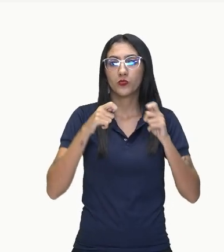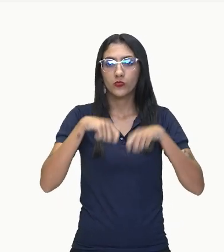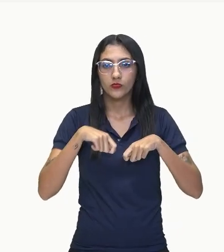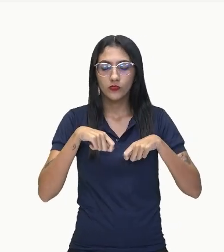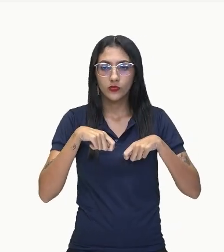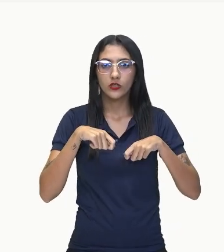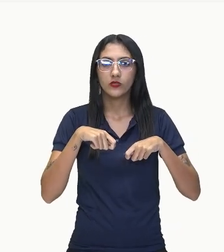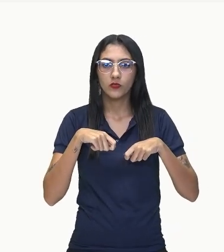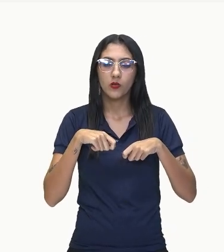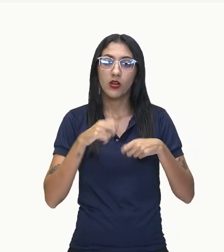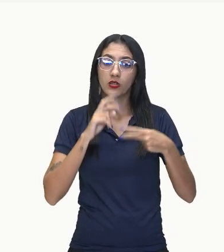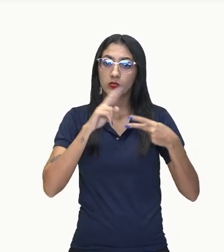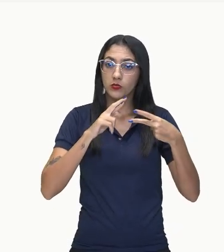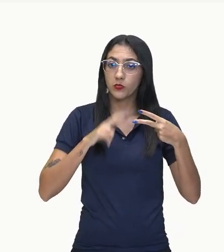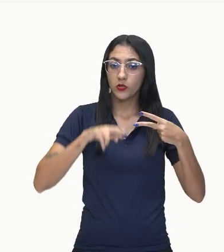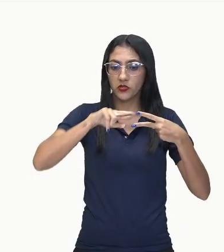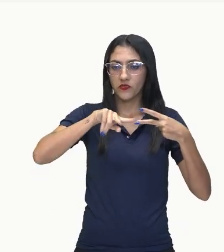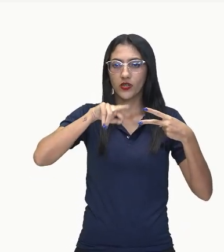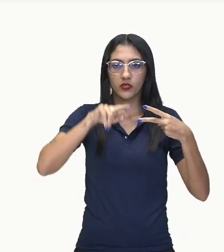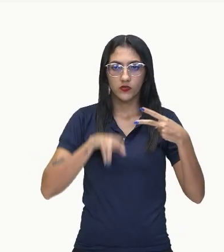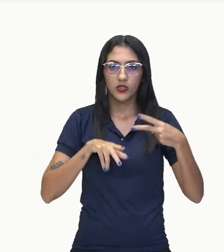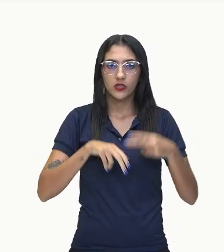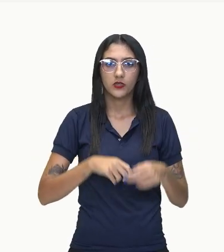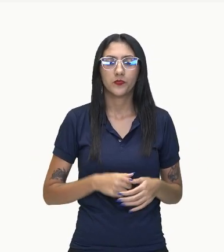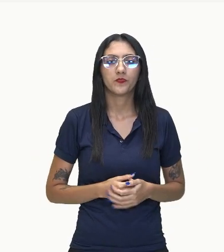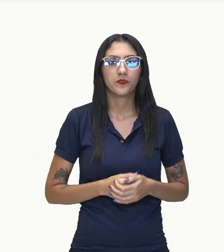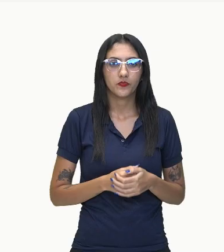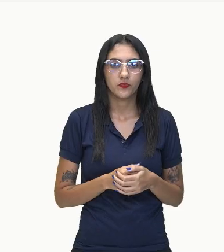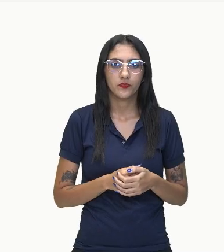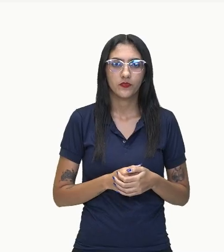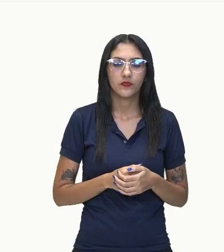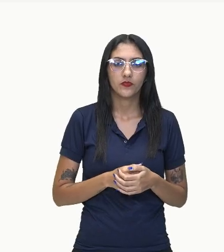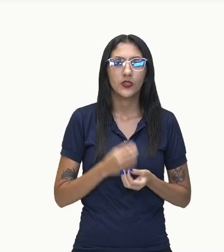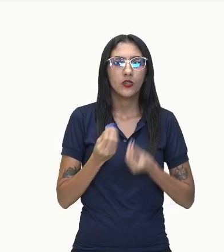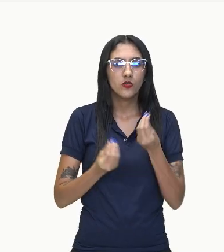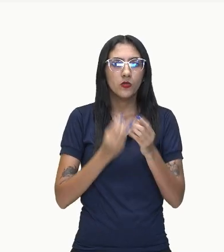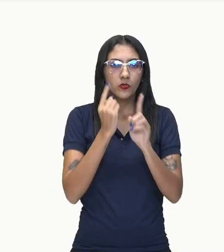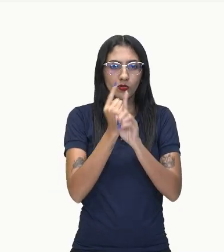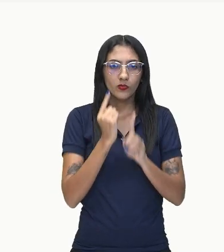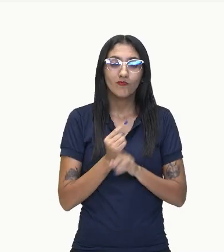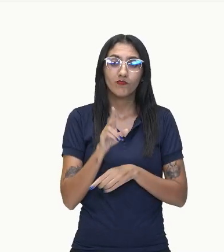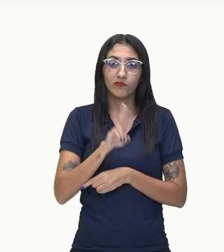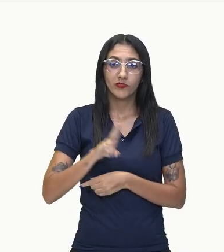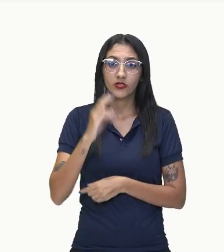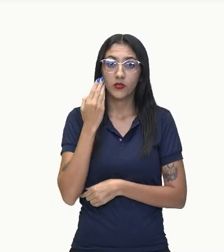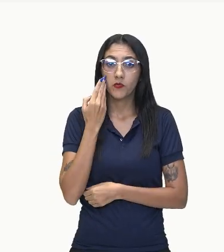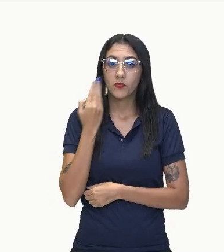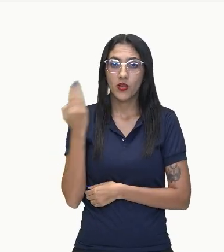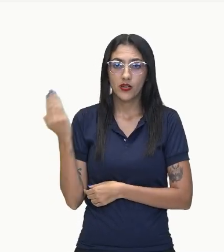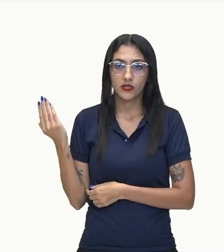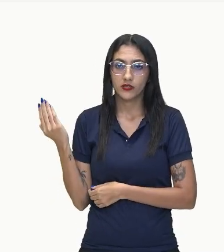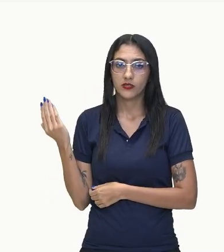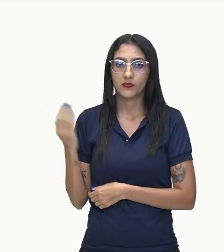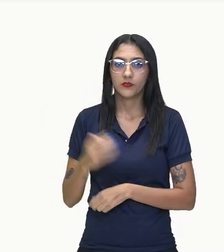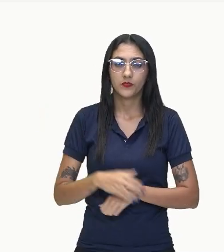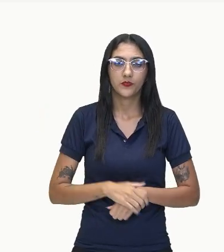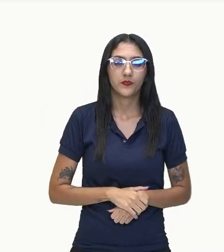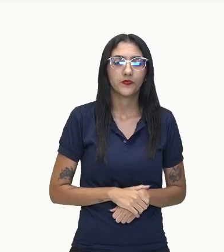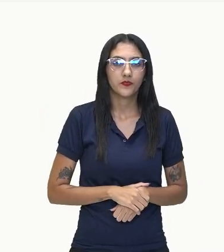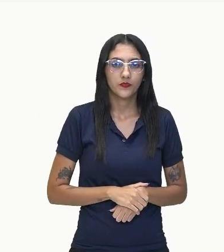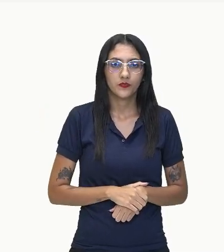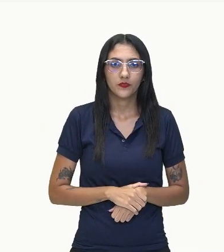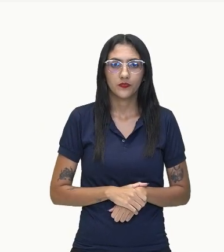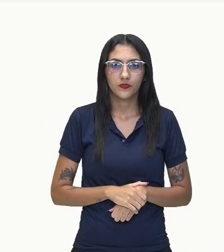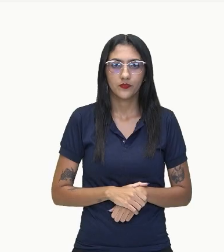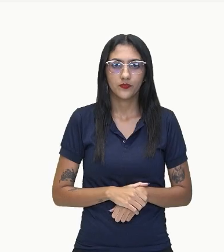zeros diferentes, né? E como é que a gente faz para calcular? Usando essa fórmula aqui. X é igual a menos b, mais ou